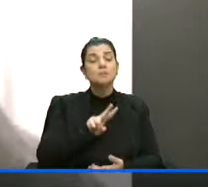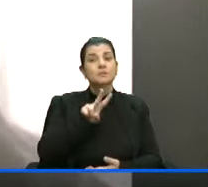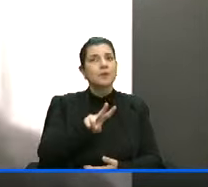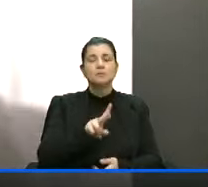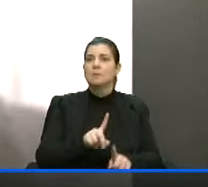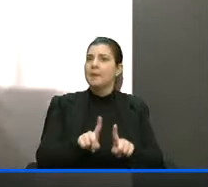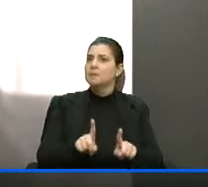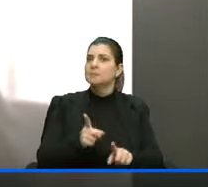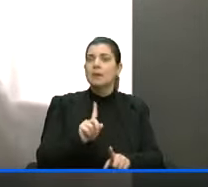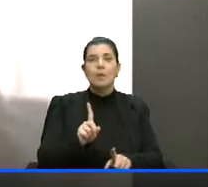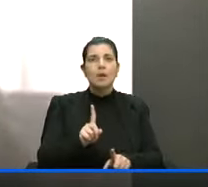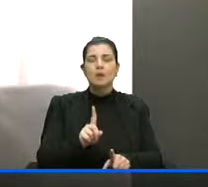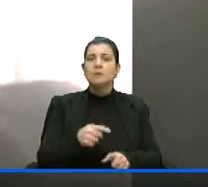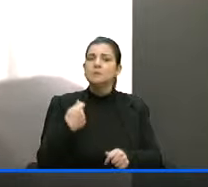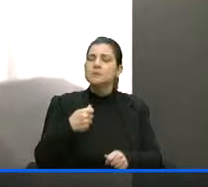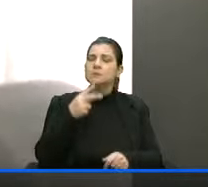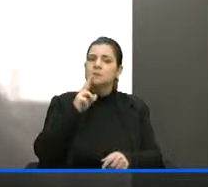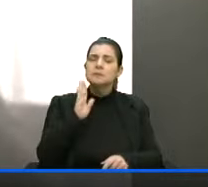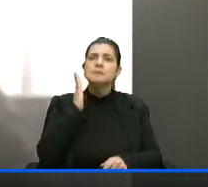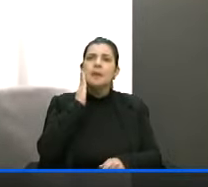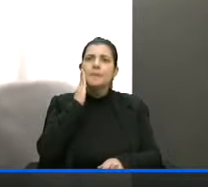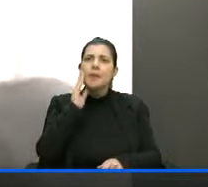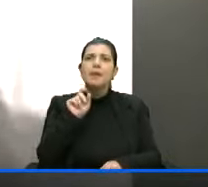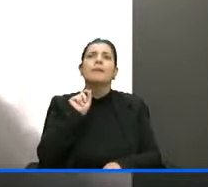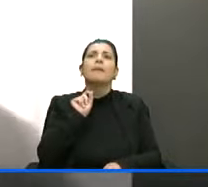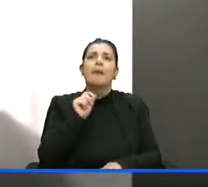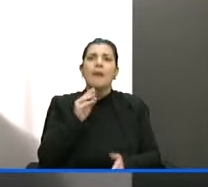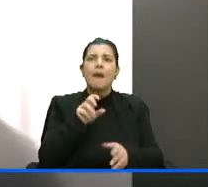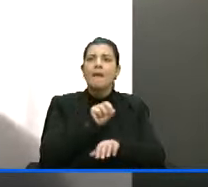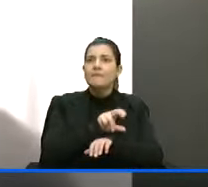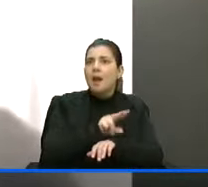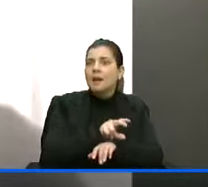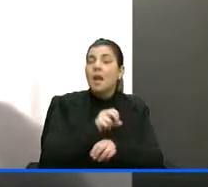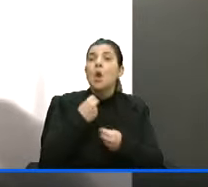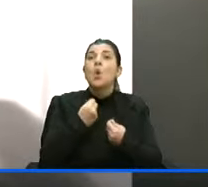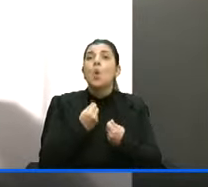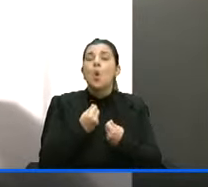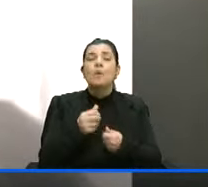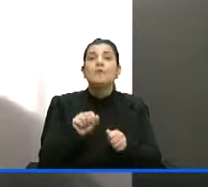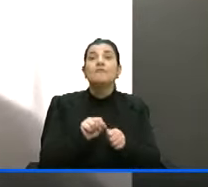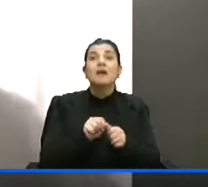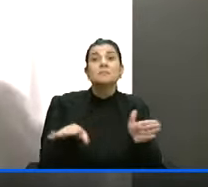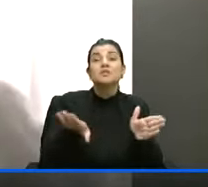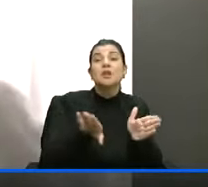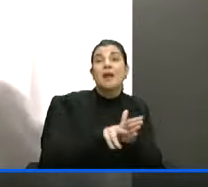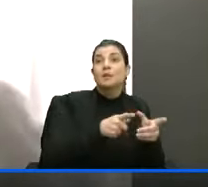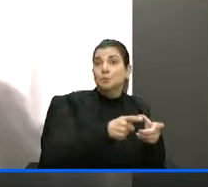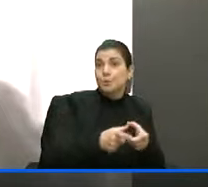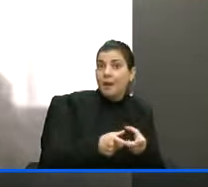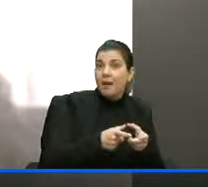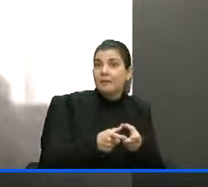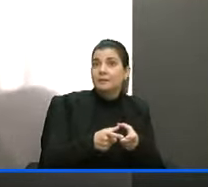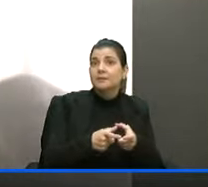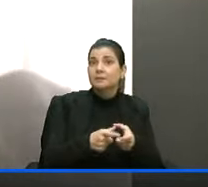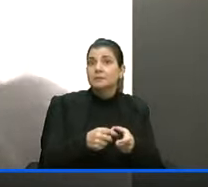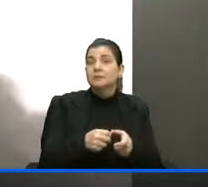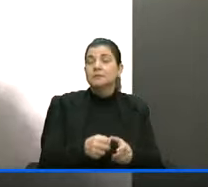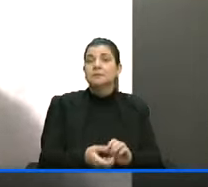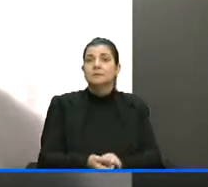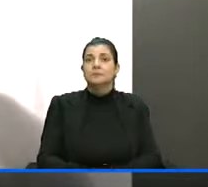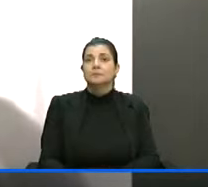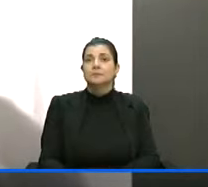bem aonde que tem a vaga, para quem tem a vaga, né? Como é que a mãe chega lá, certo? Essa questão da Walter Silber, eu fui vice-diretora, a